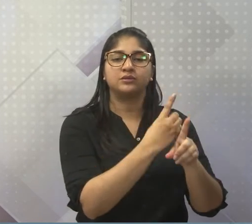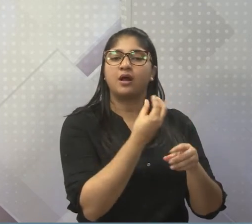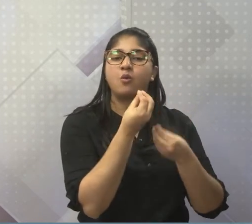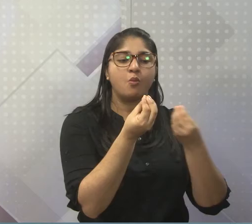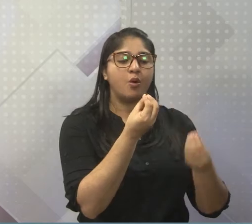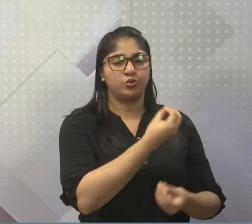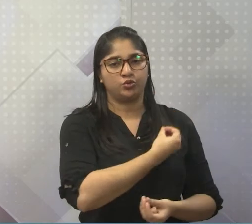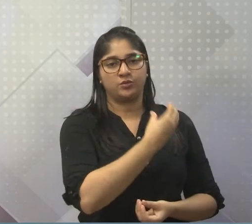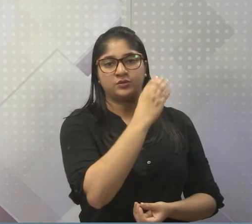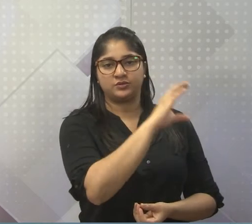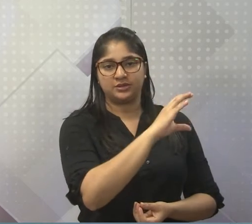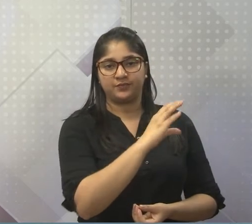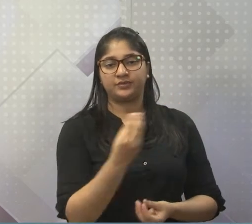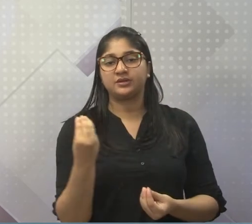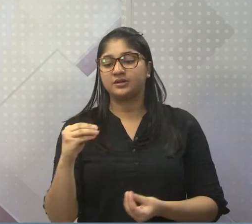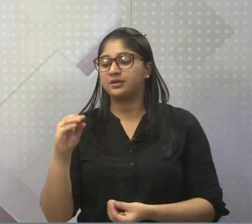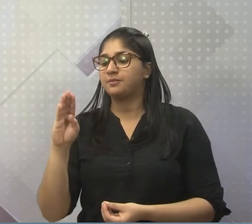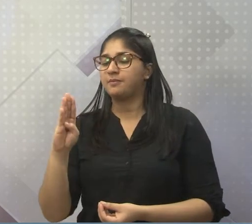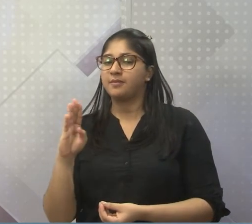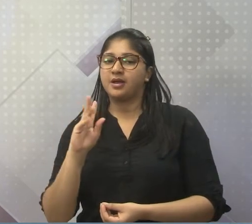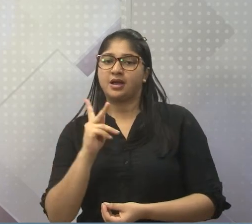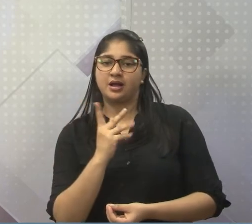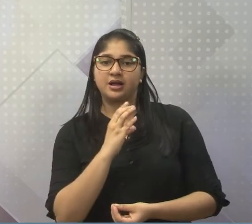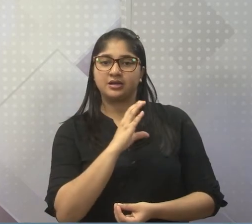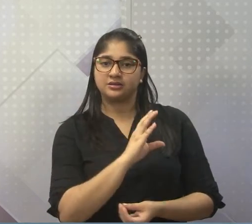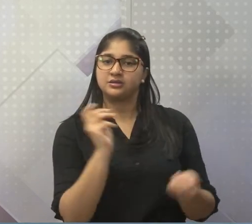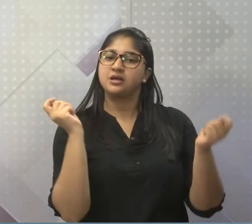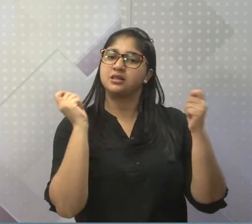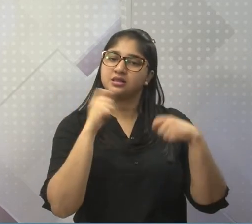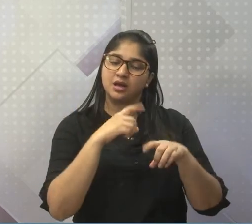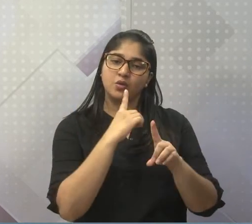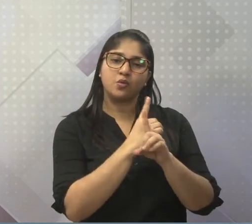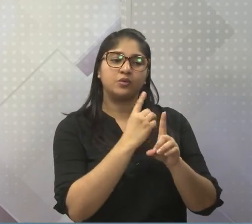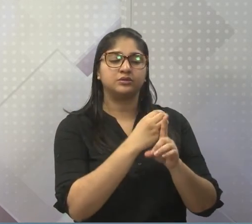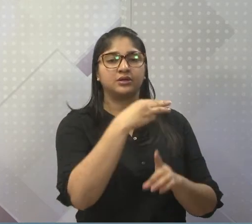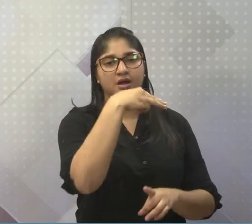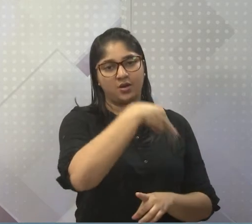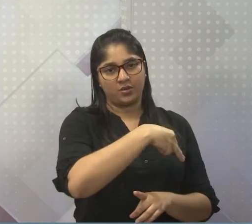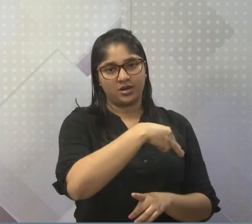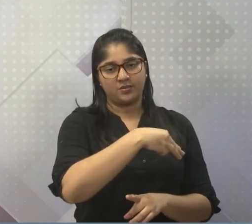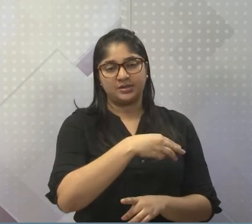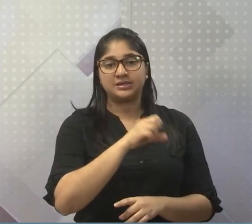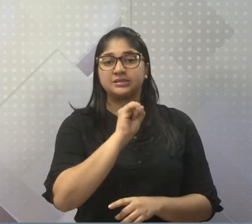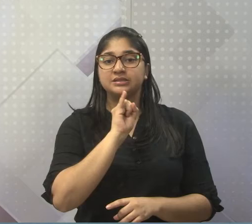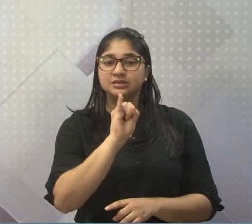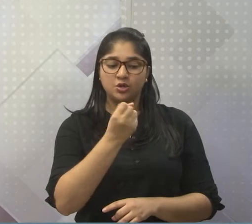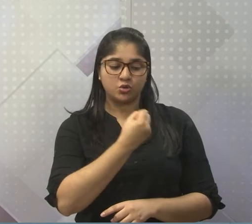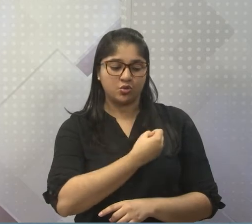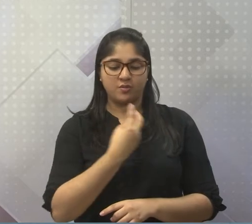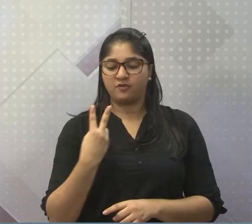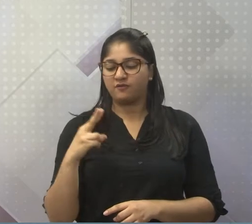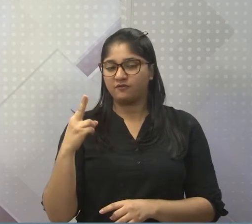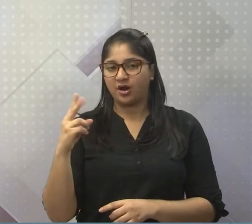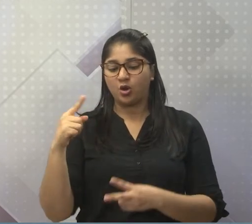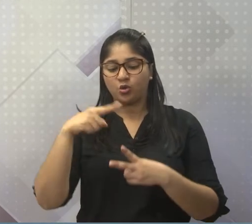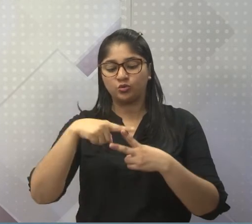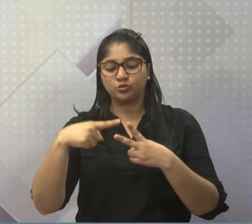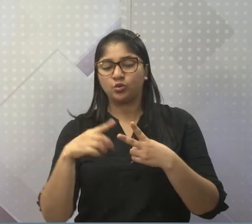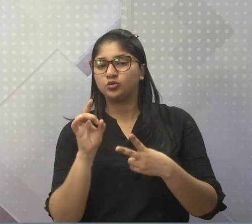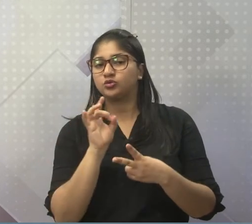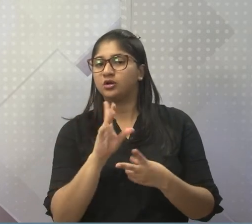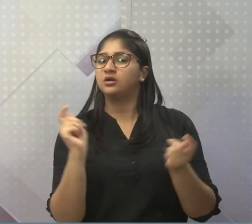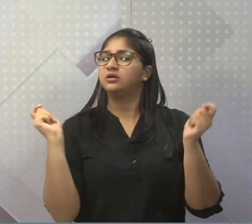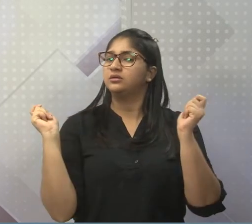dá o B, o H e o C, eu posso calcular o N. Se ele me dá dois valores, eu posso, através